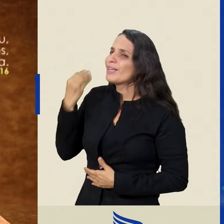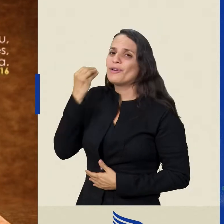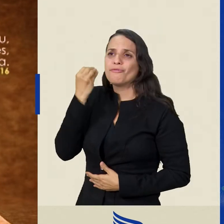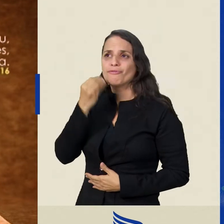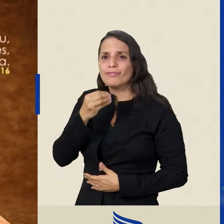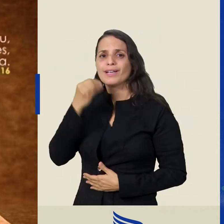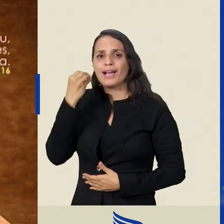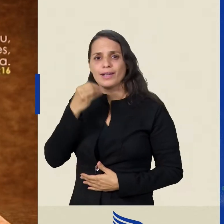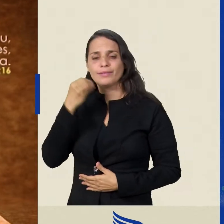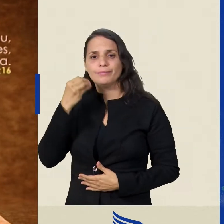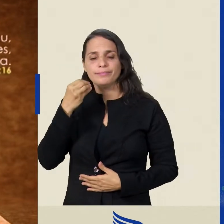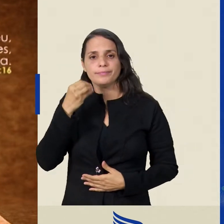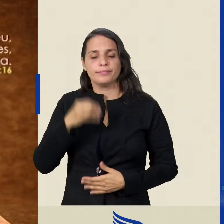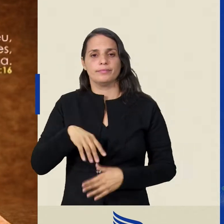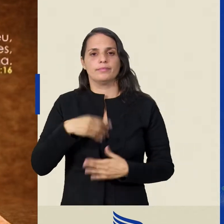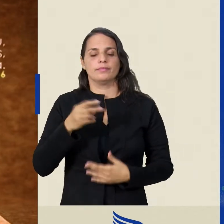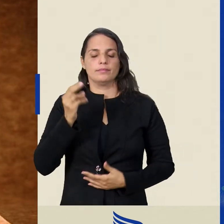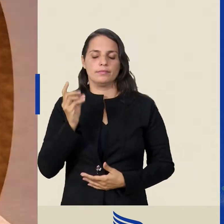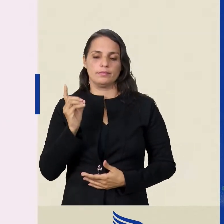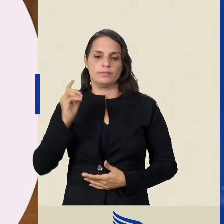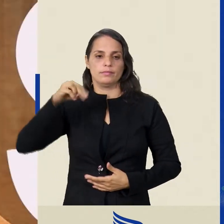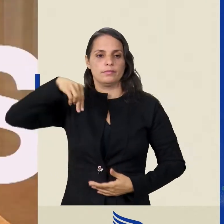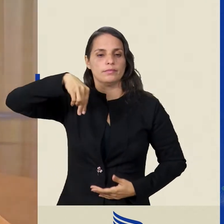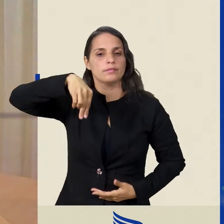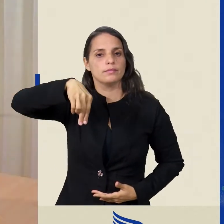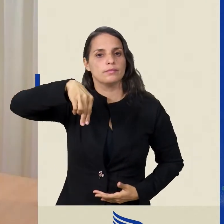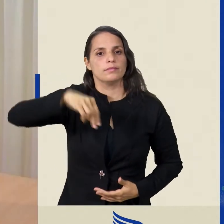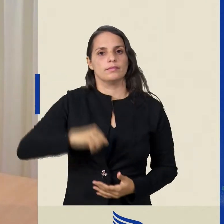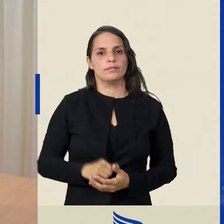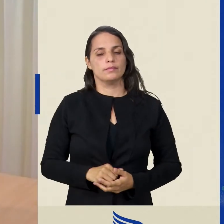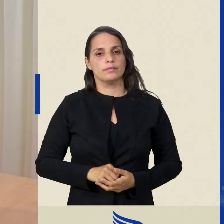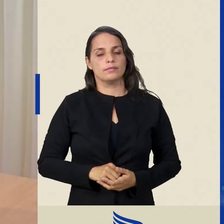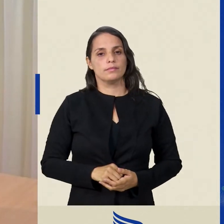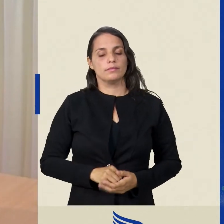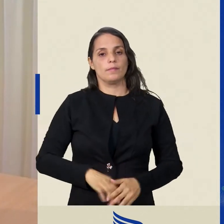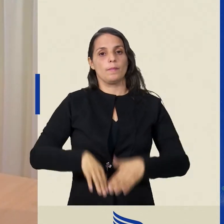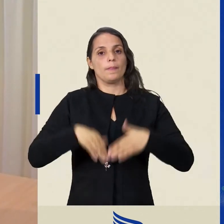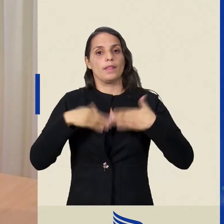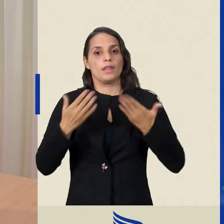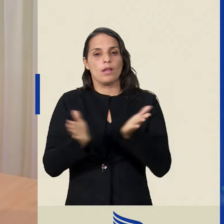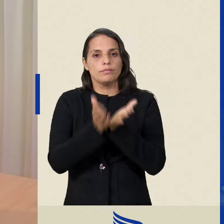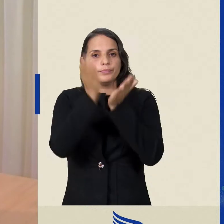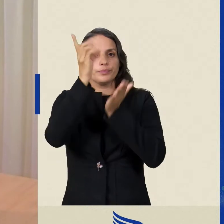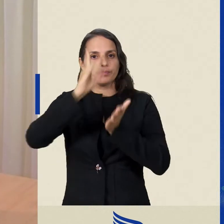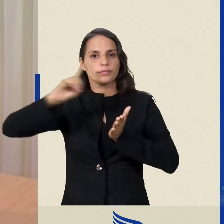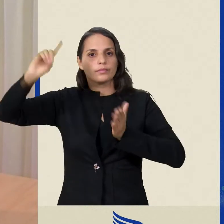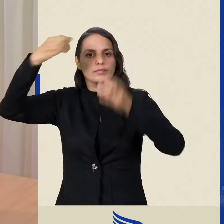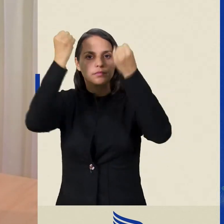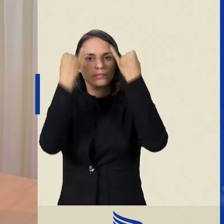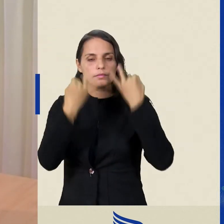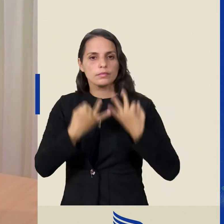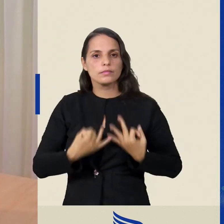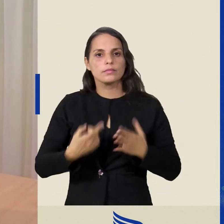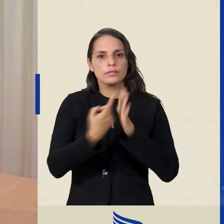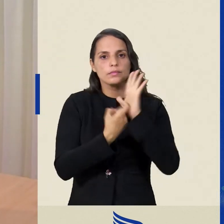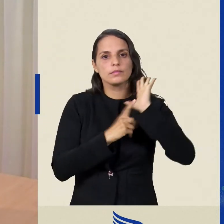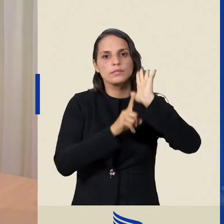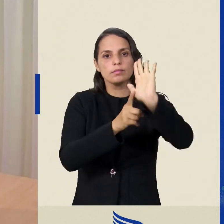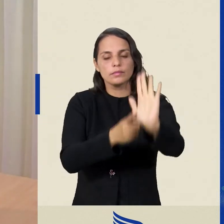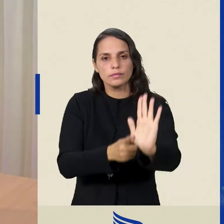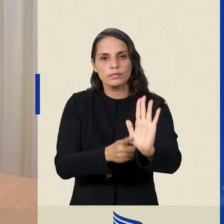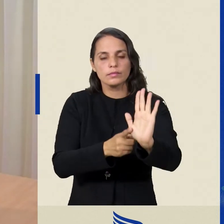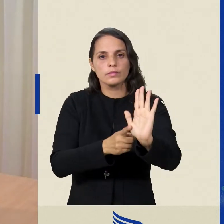alguma. Daniel 10, 16. A palavra de Deus nos explica nestes textos